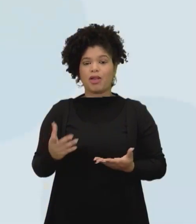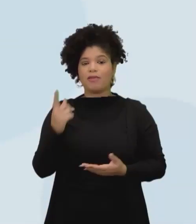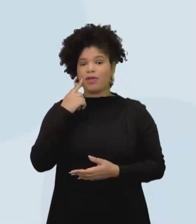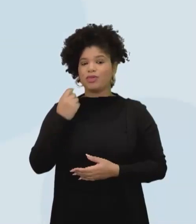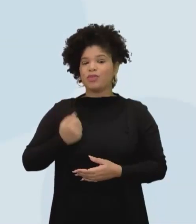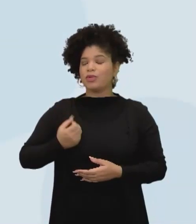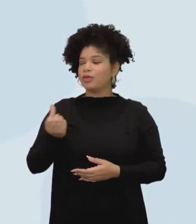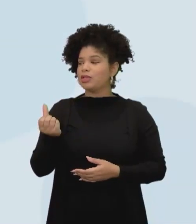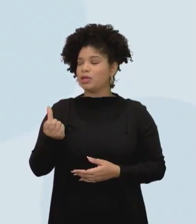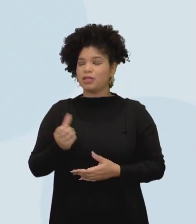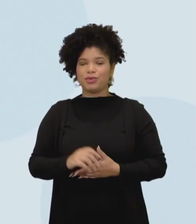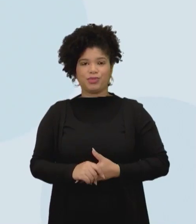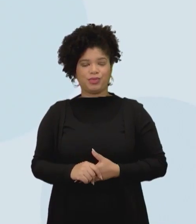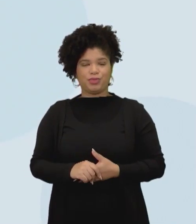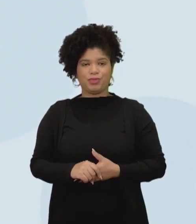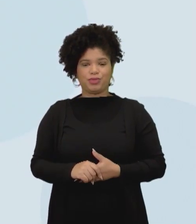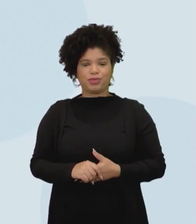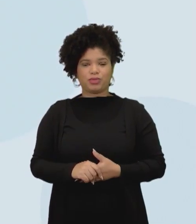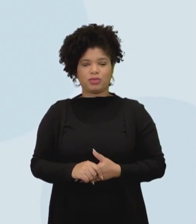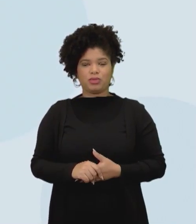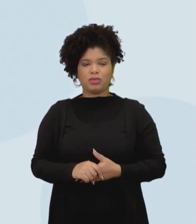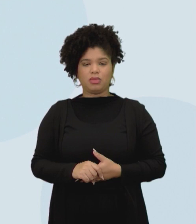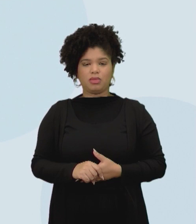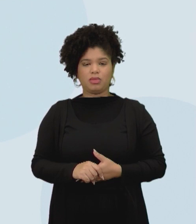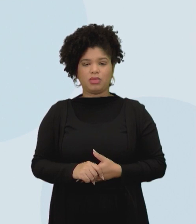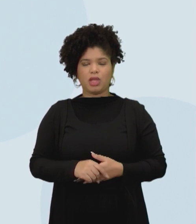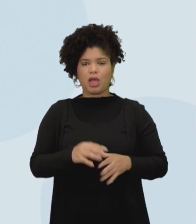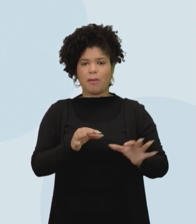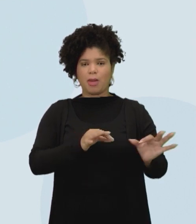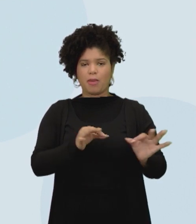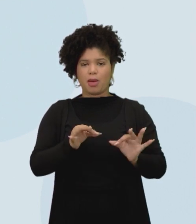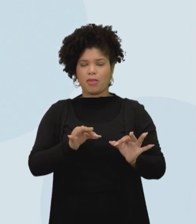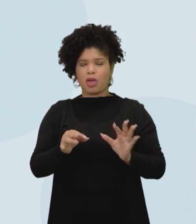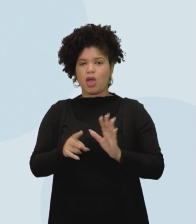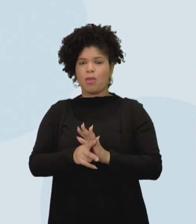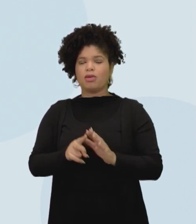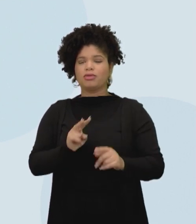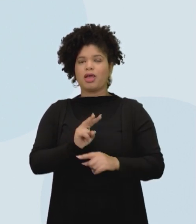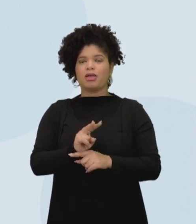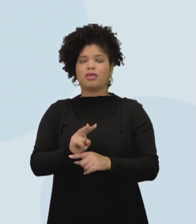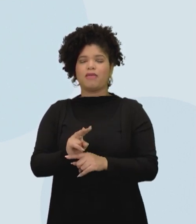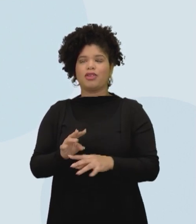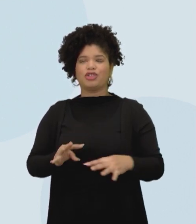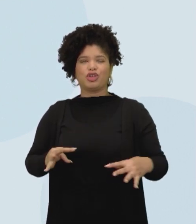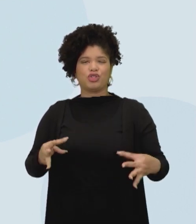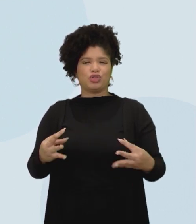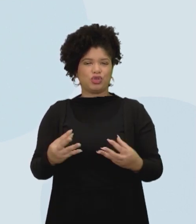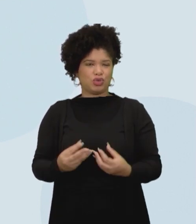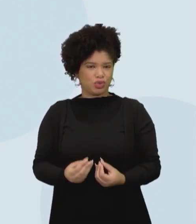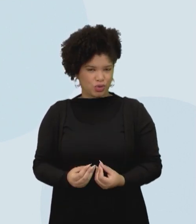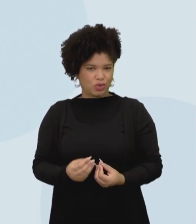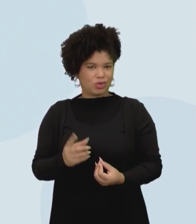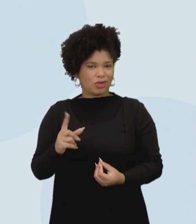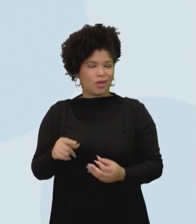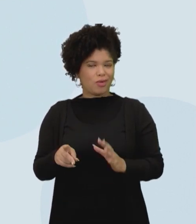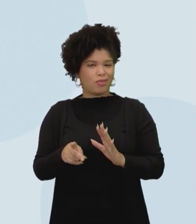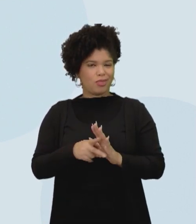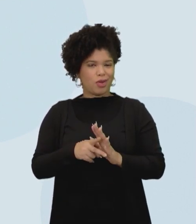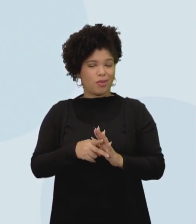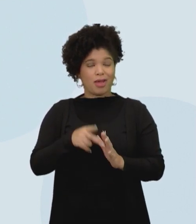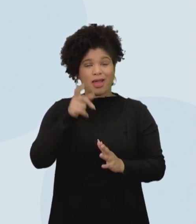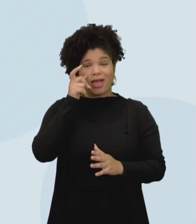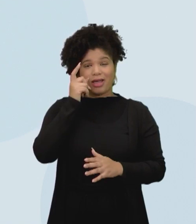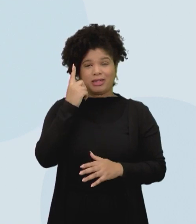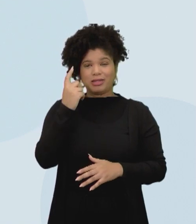6. Recusa na participação de preparativos de defesa coletiva destinada a servir os interesses particulares de